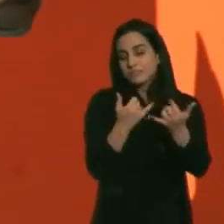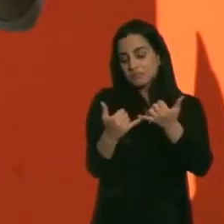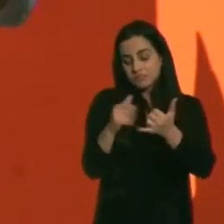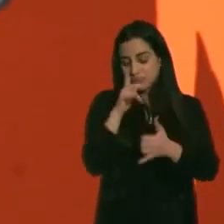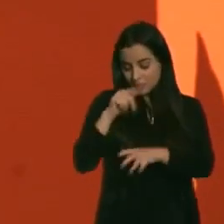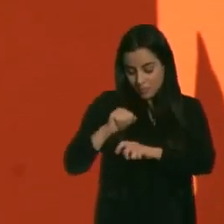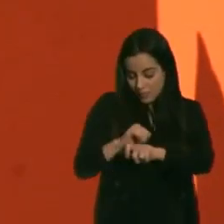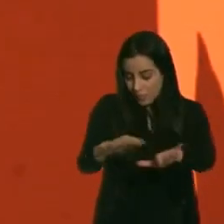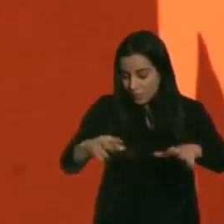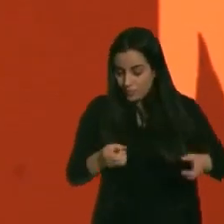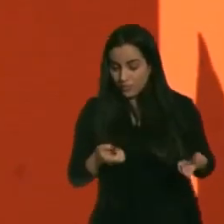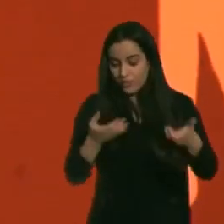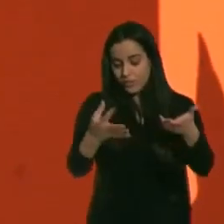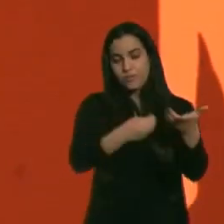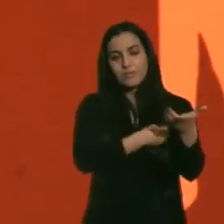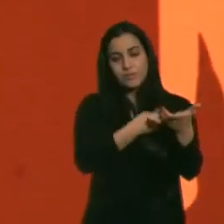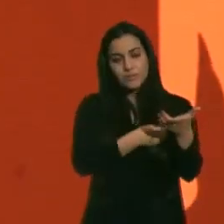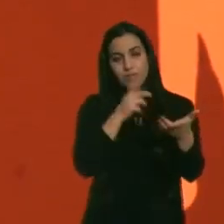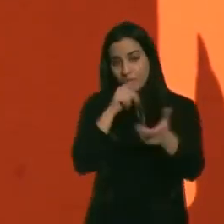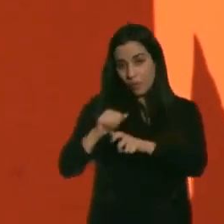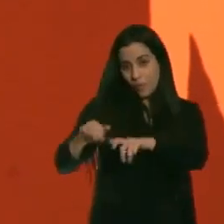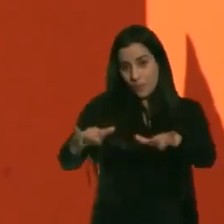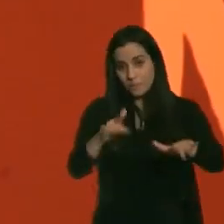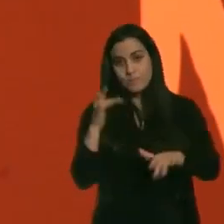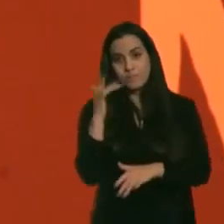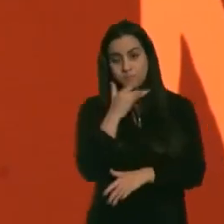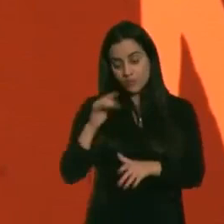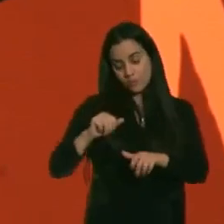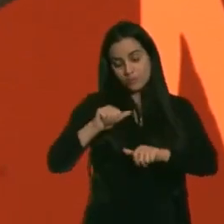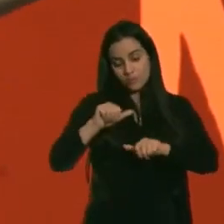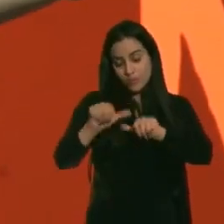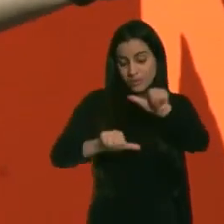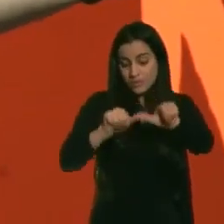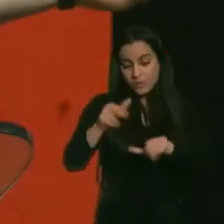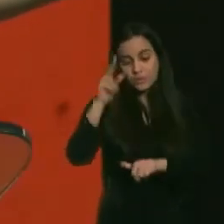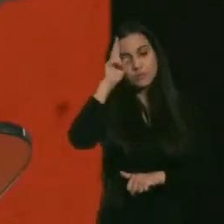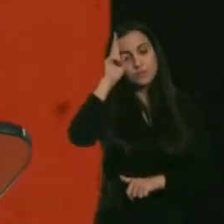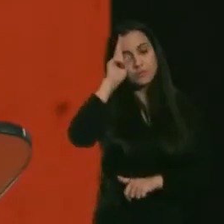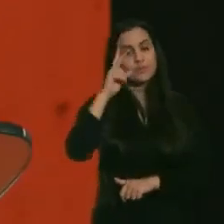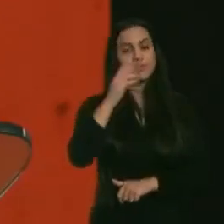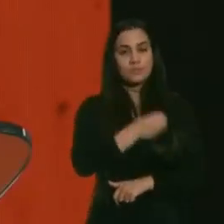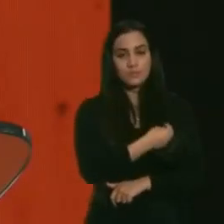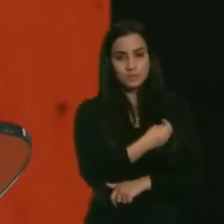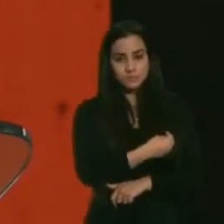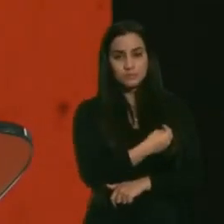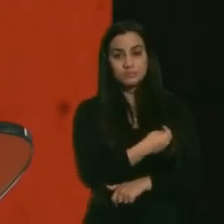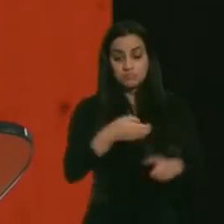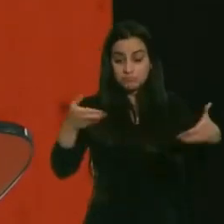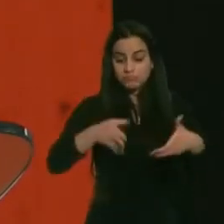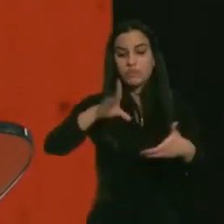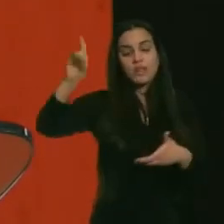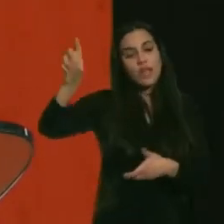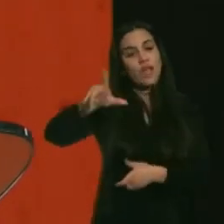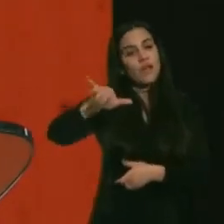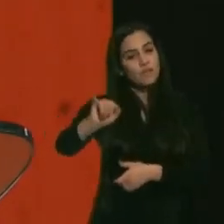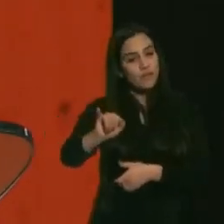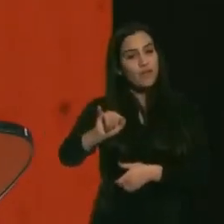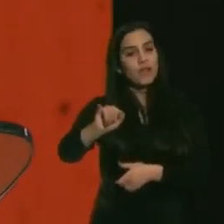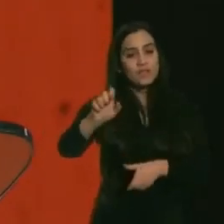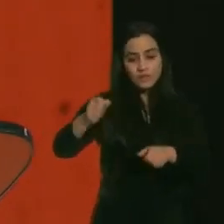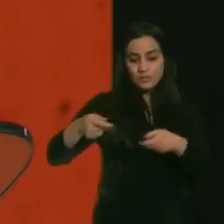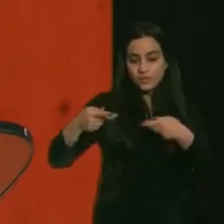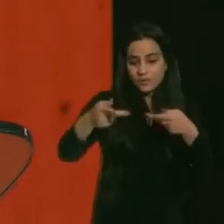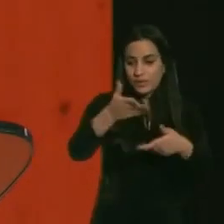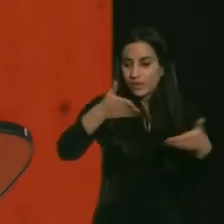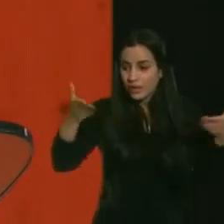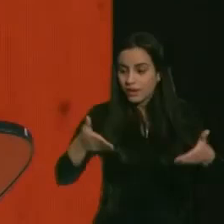vida, um rio de delícias, um rio que transforma a nossa vida. Hoje Deus vai te